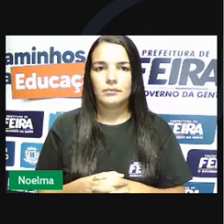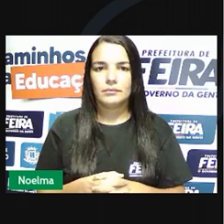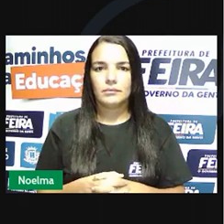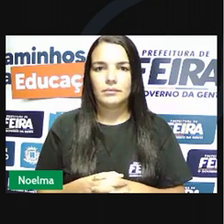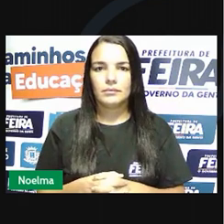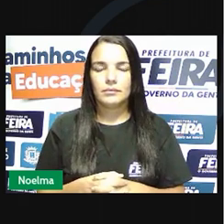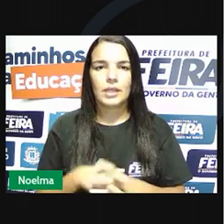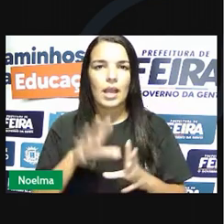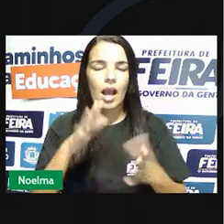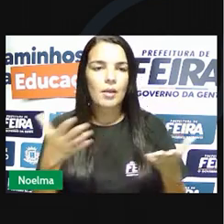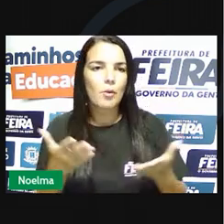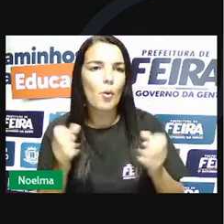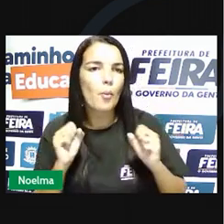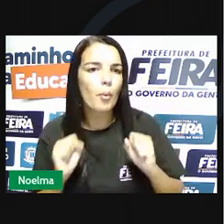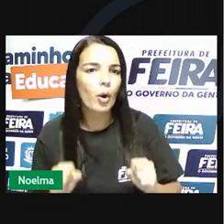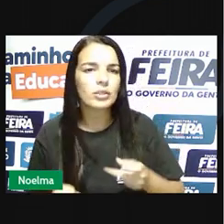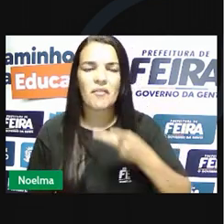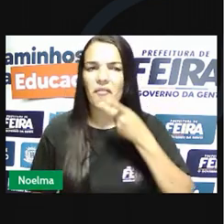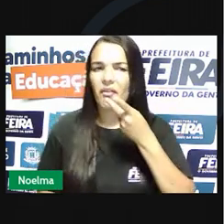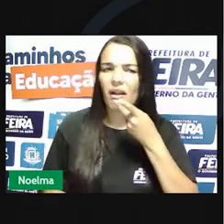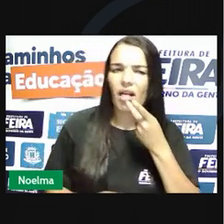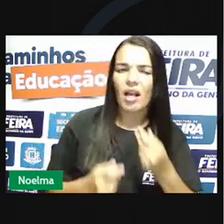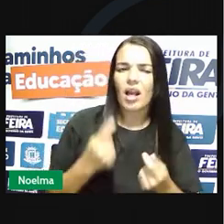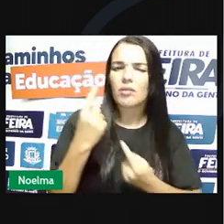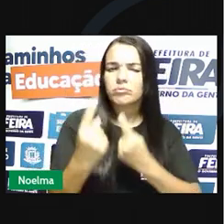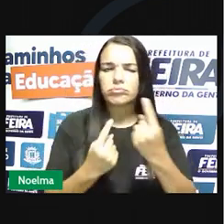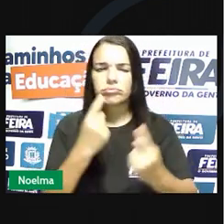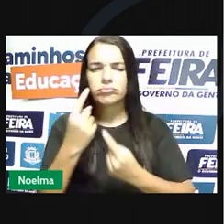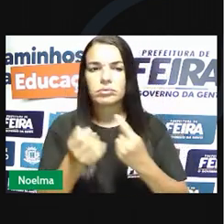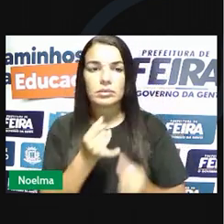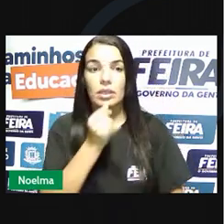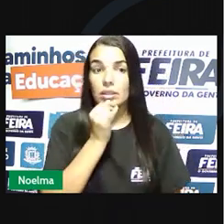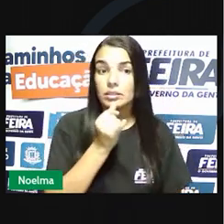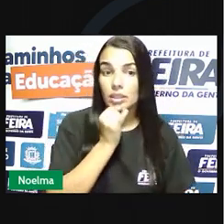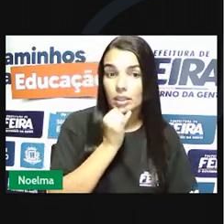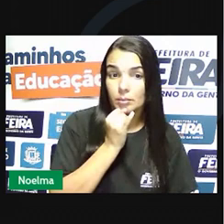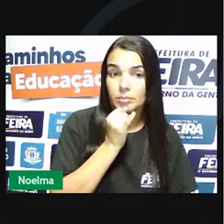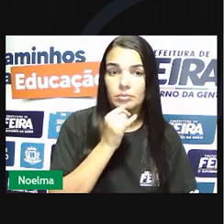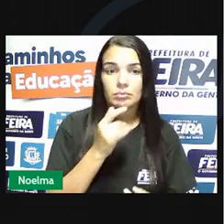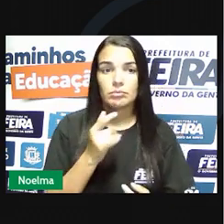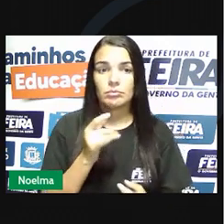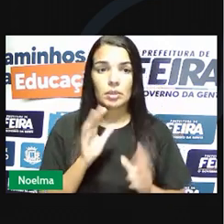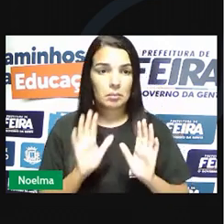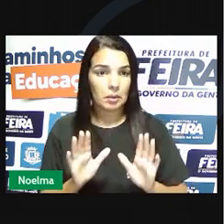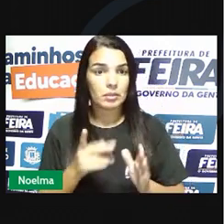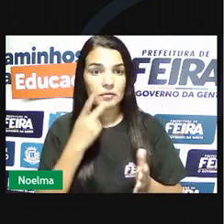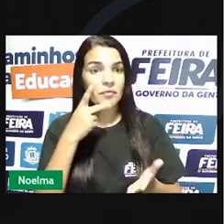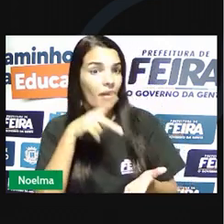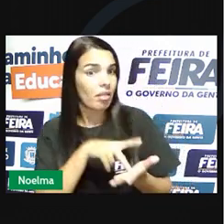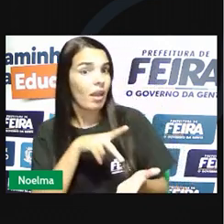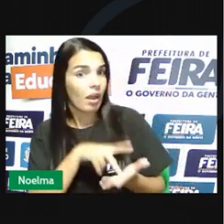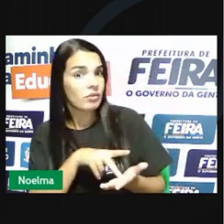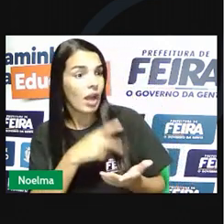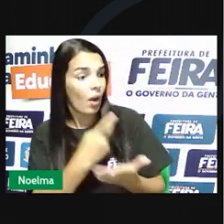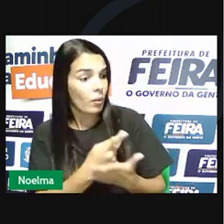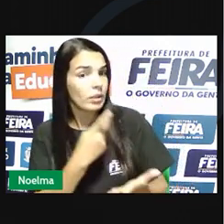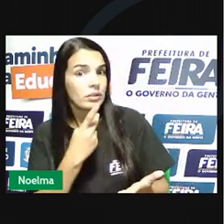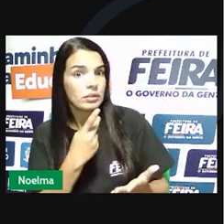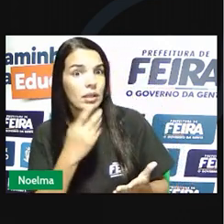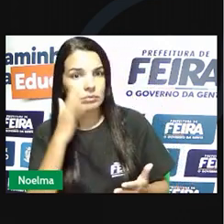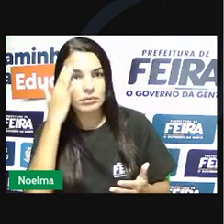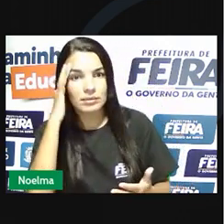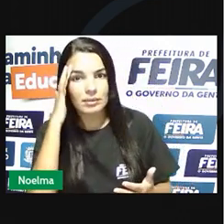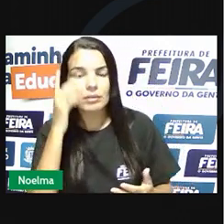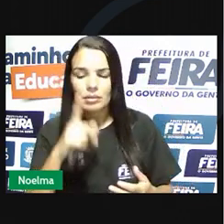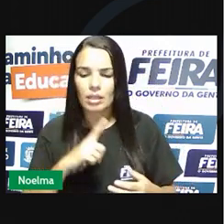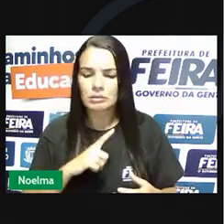cita alguns exemplos que ilustrem os seus argumentos. Certo? Exemplos reais que possam ilustrar seu argumento. Ah, existe a